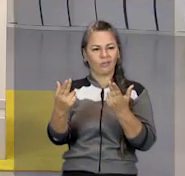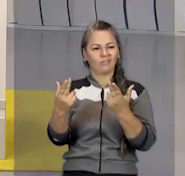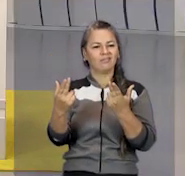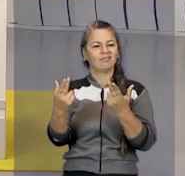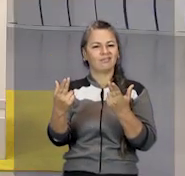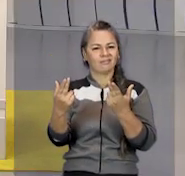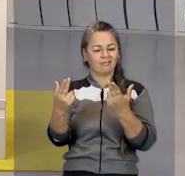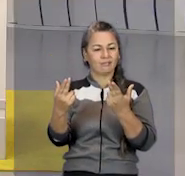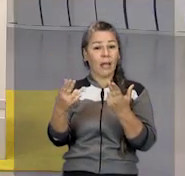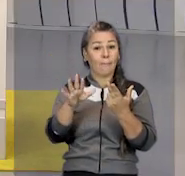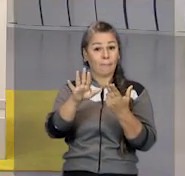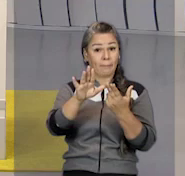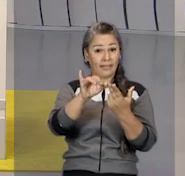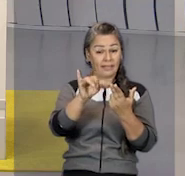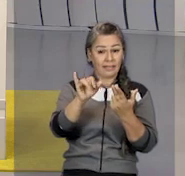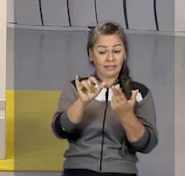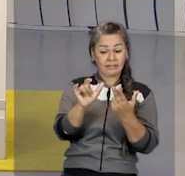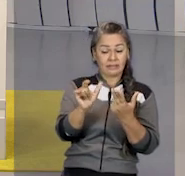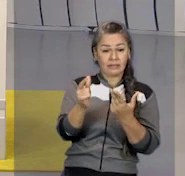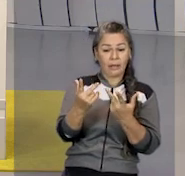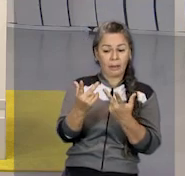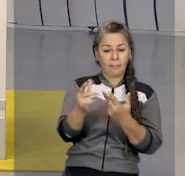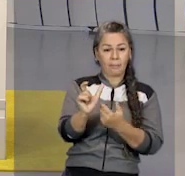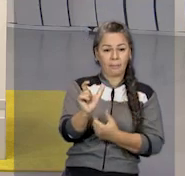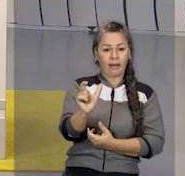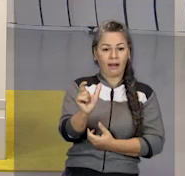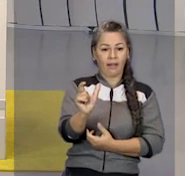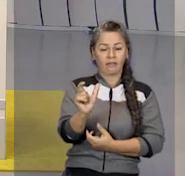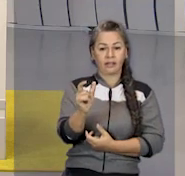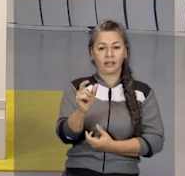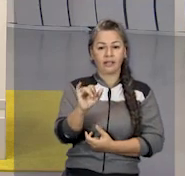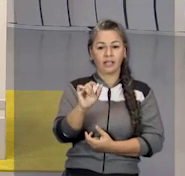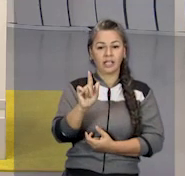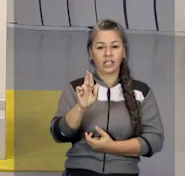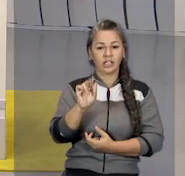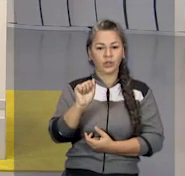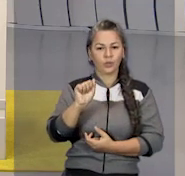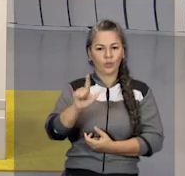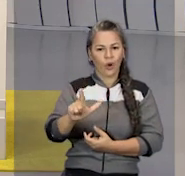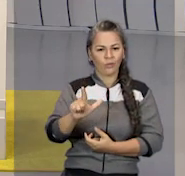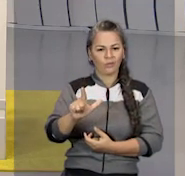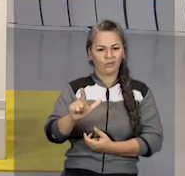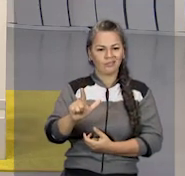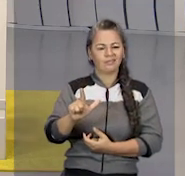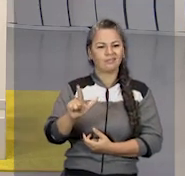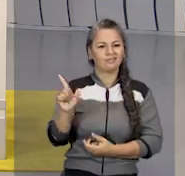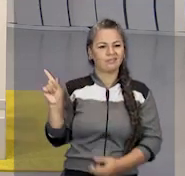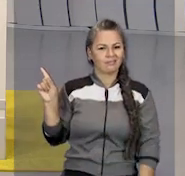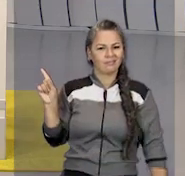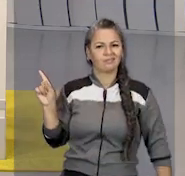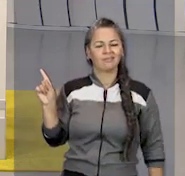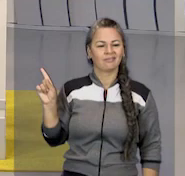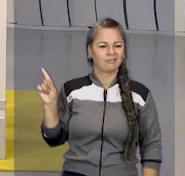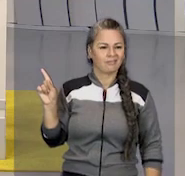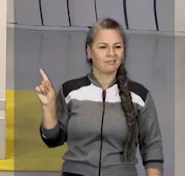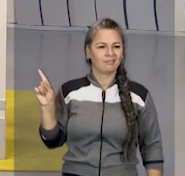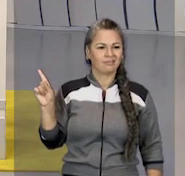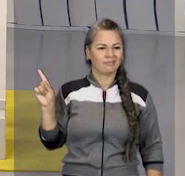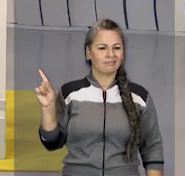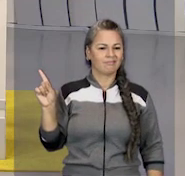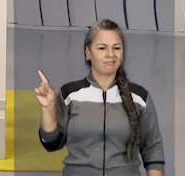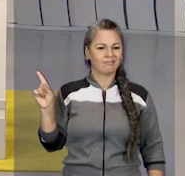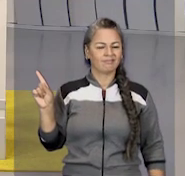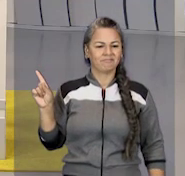quando eu não uso esse elementozinho, nós temos a metáfora. Ela é purpurina, ok? Bom,